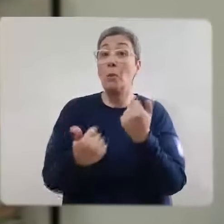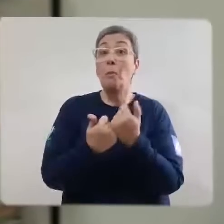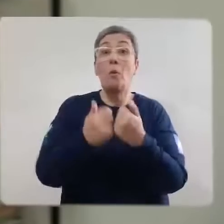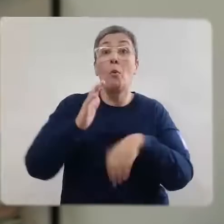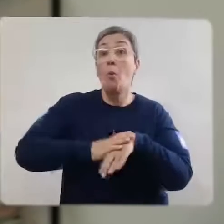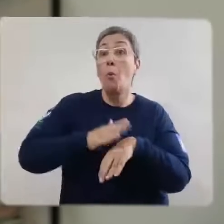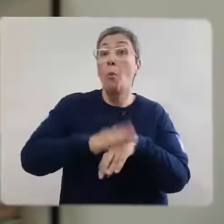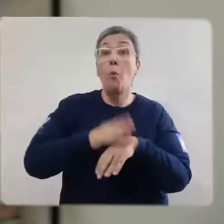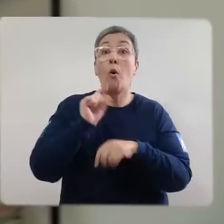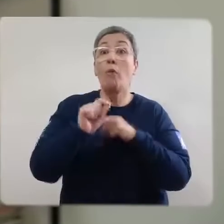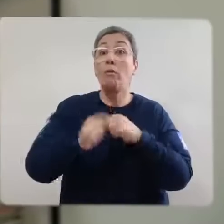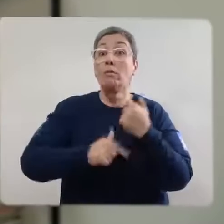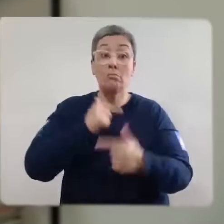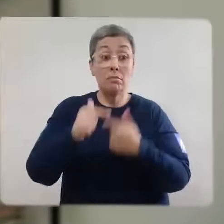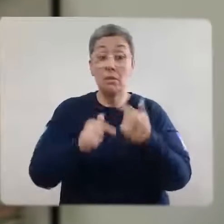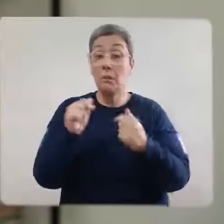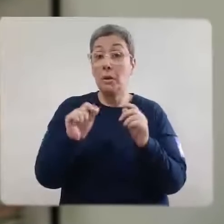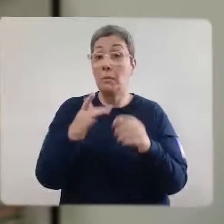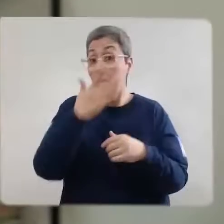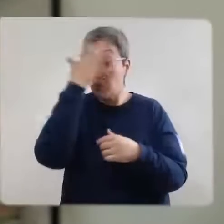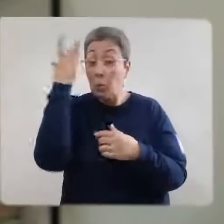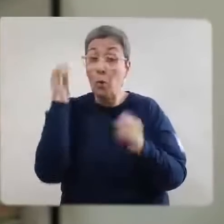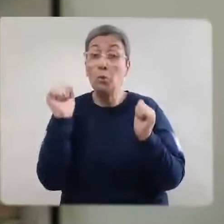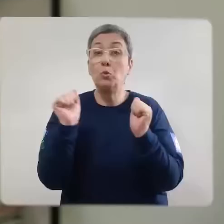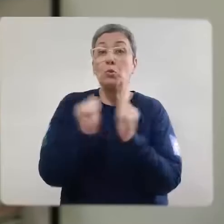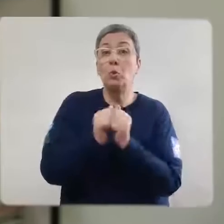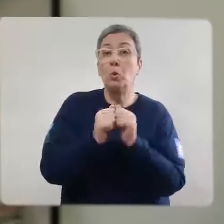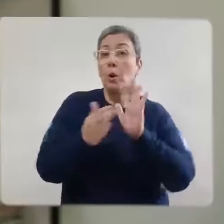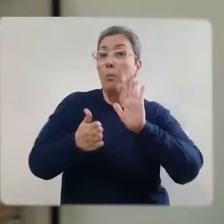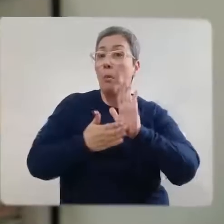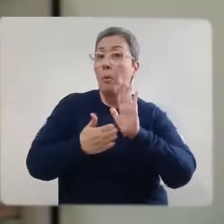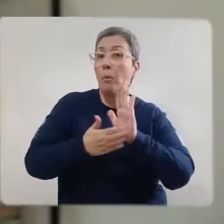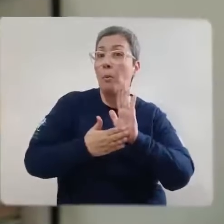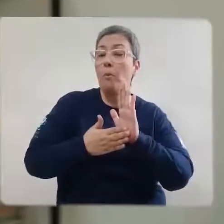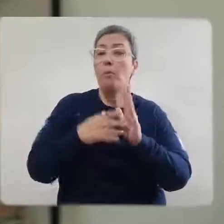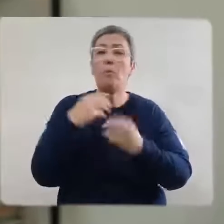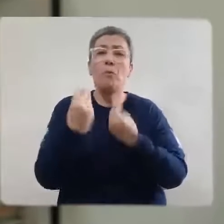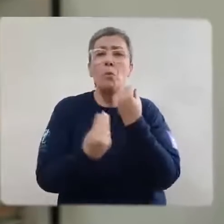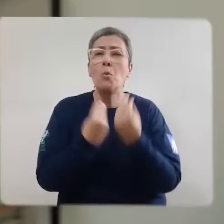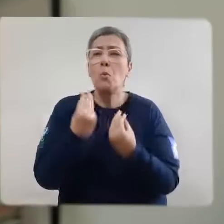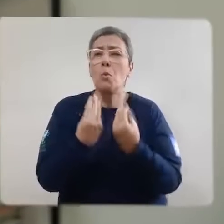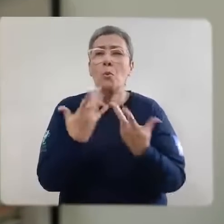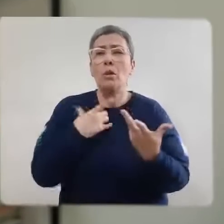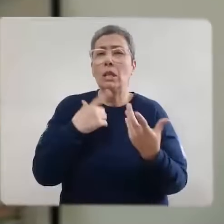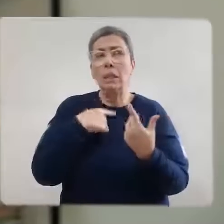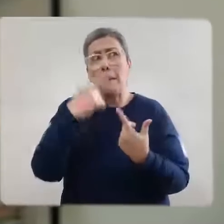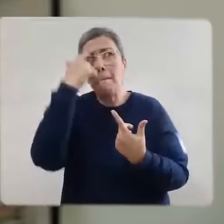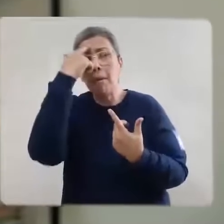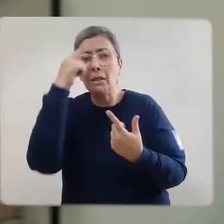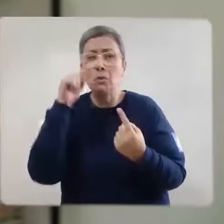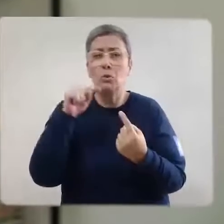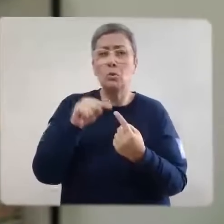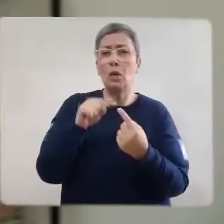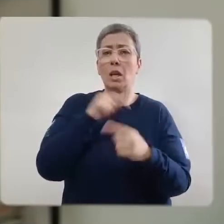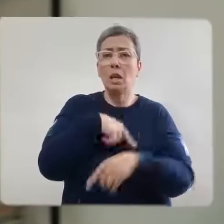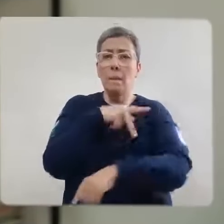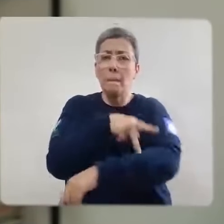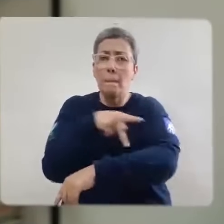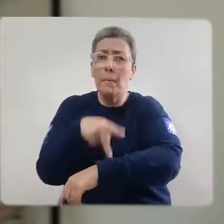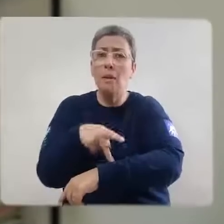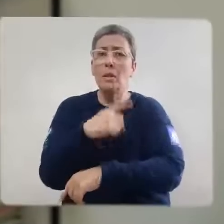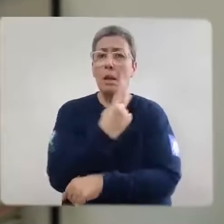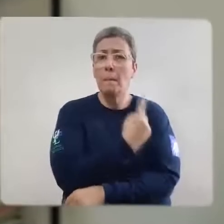é a função, desta pessoa com a criança, qual é a proposta, como que nós estamos pensando essa proposta